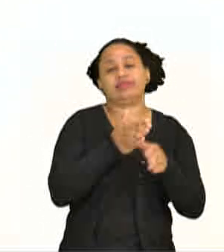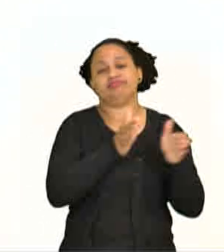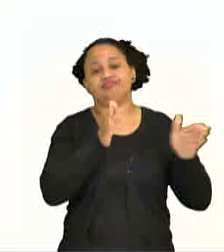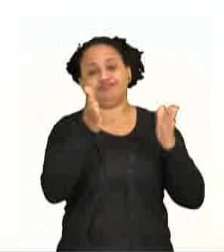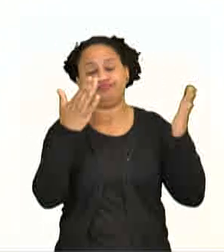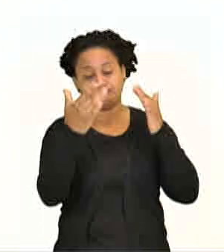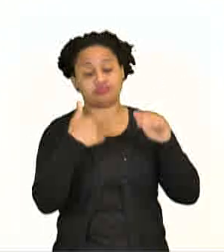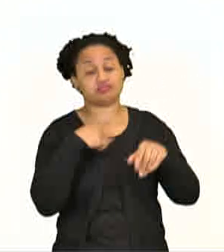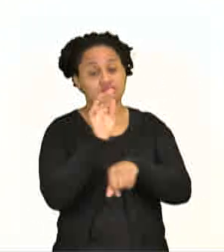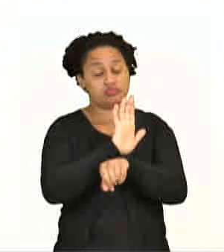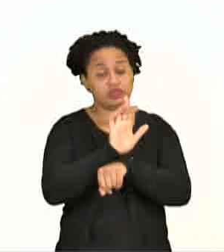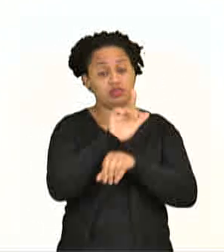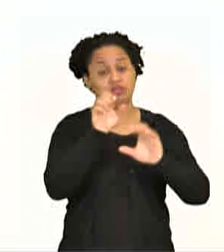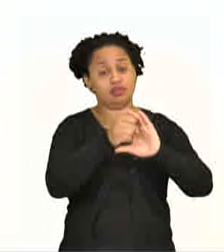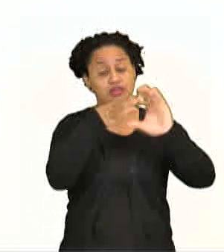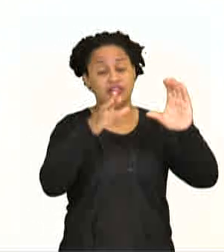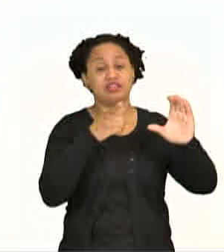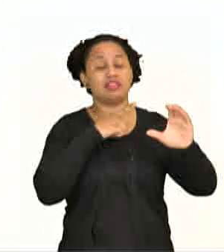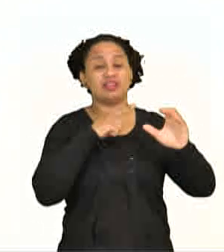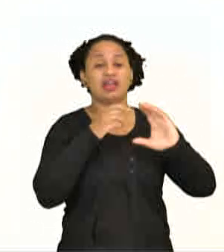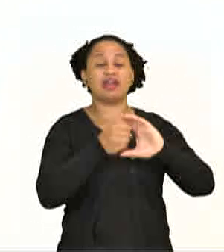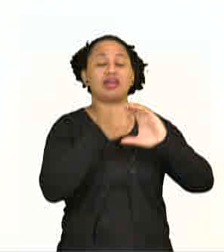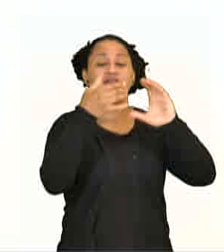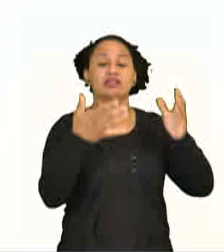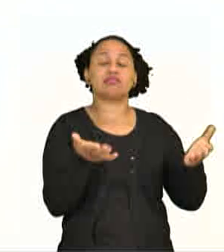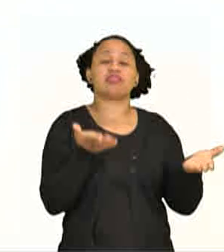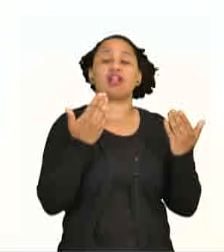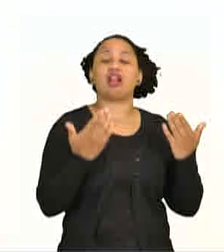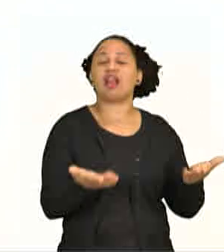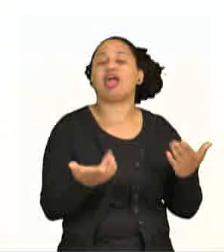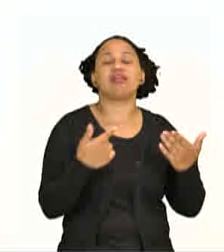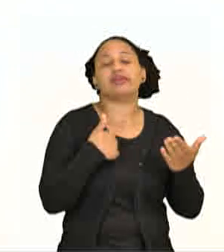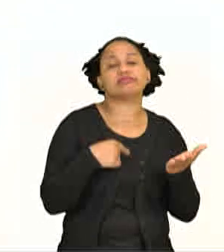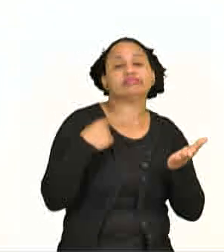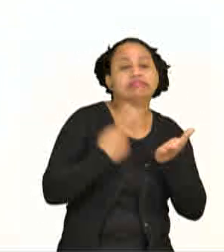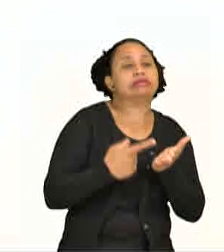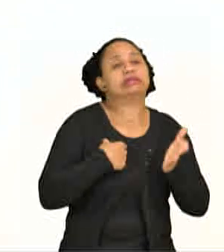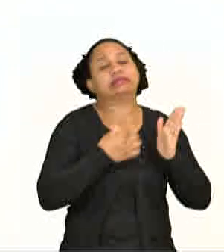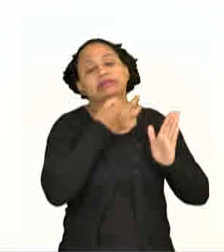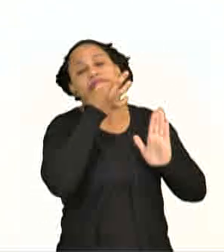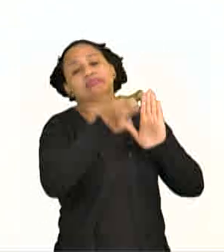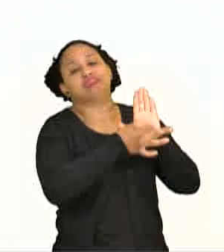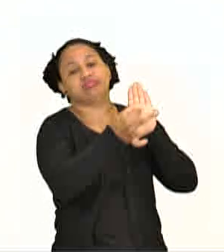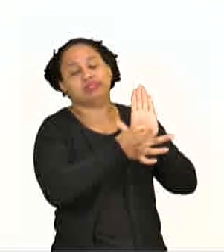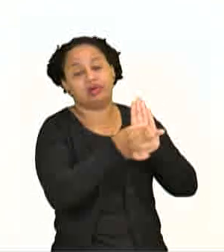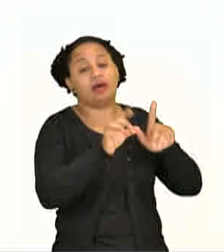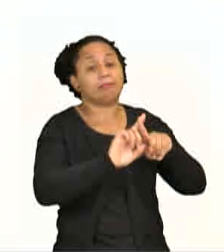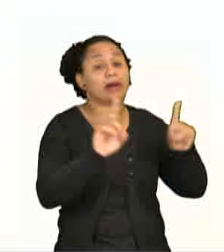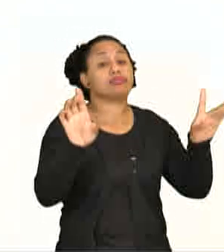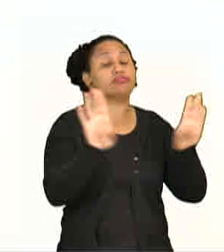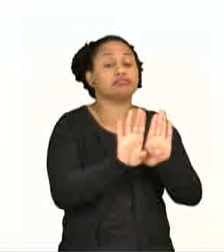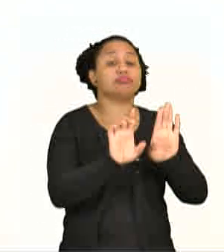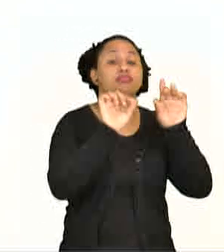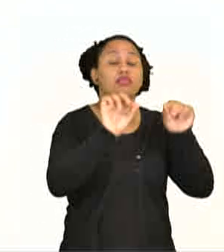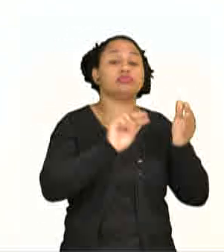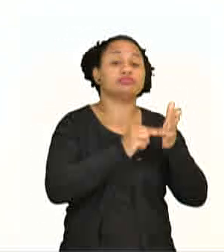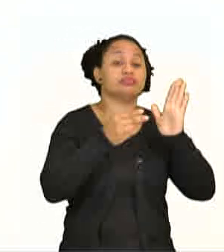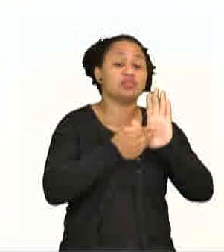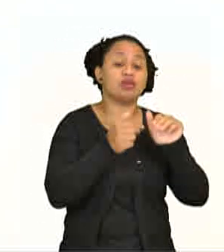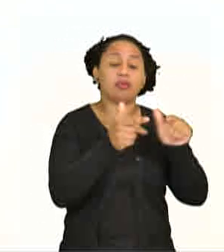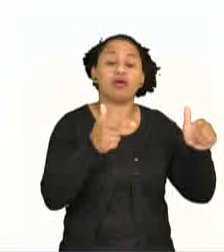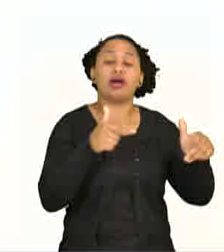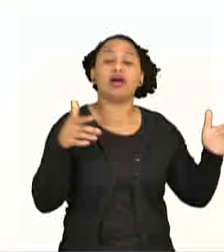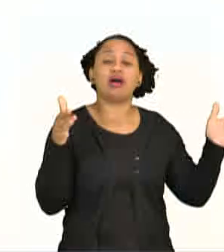estilo apresenta características leves, descompromissadas com a crítica, mas também pode significar algo que